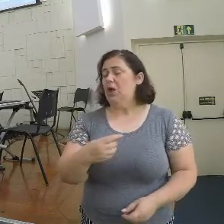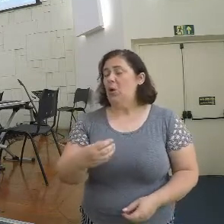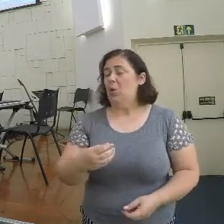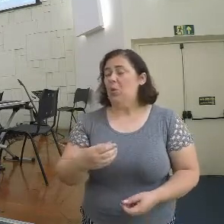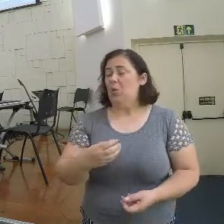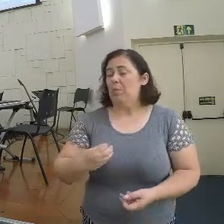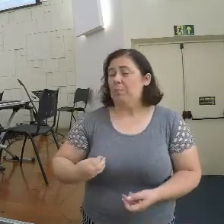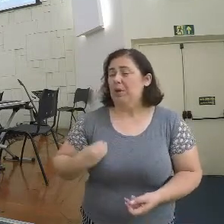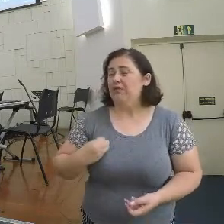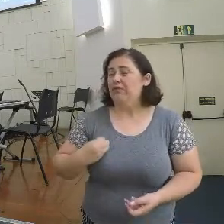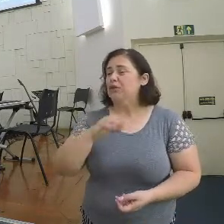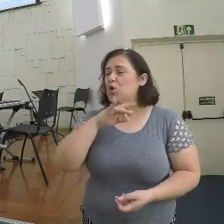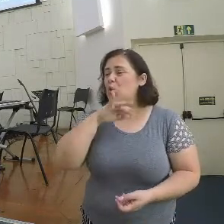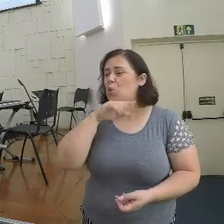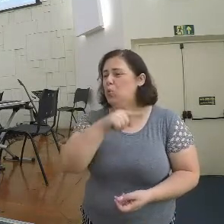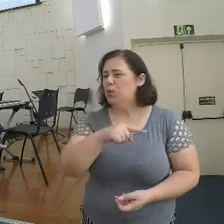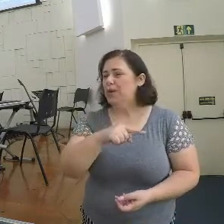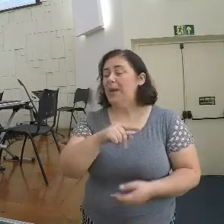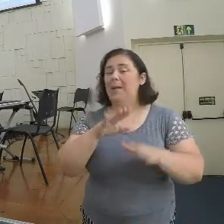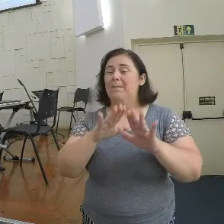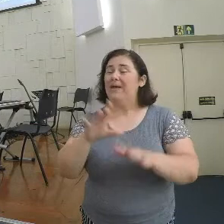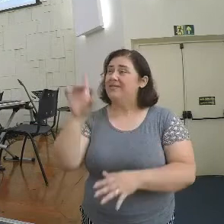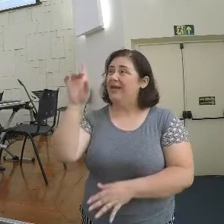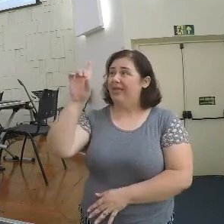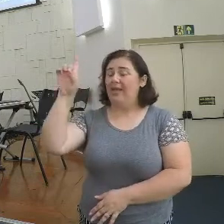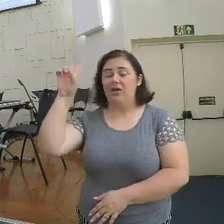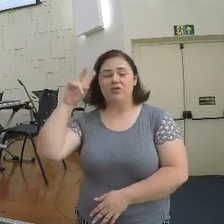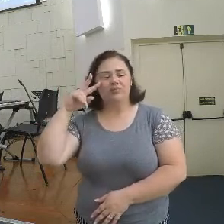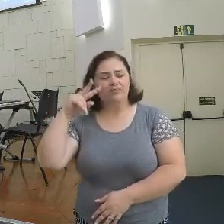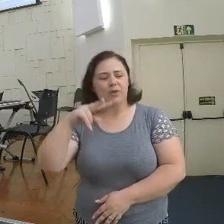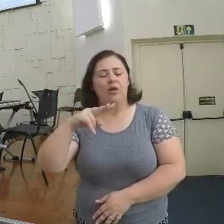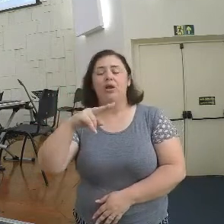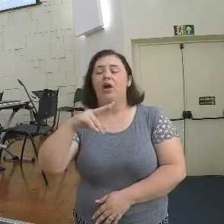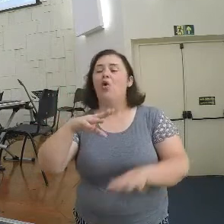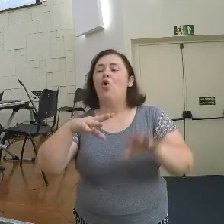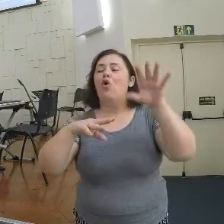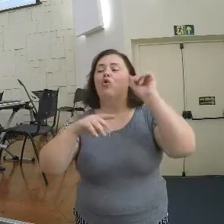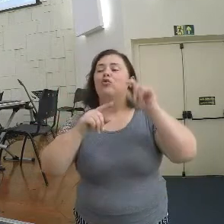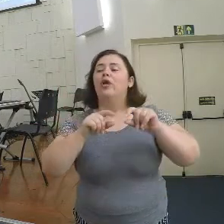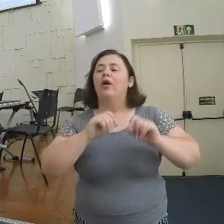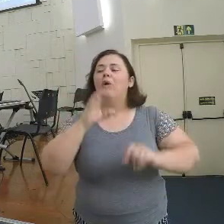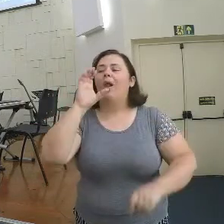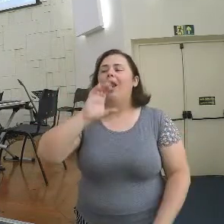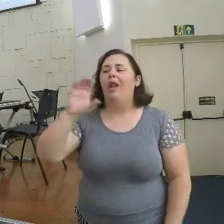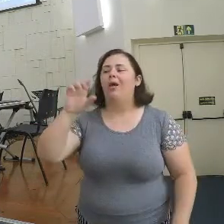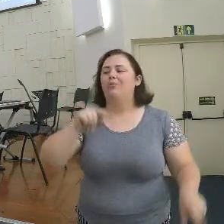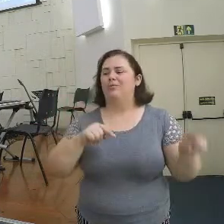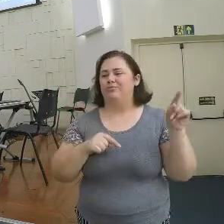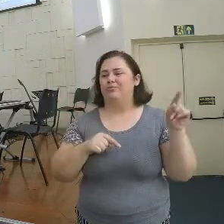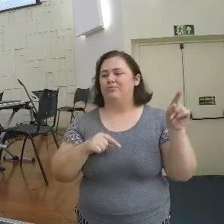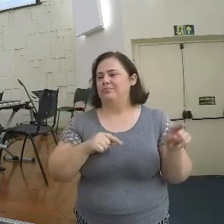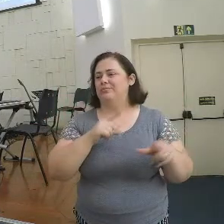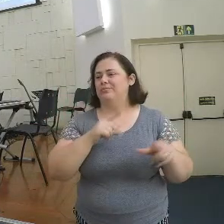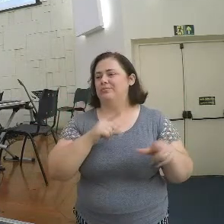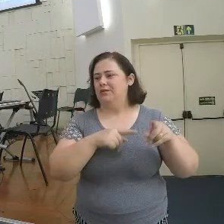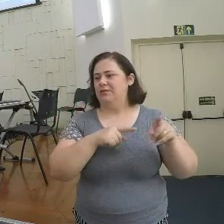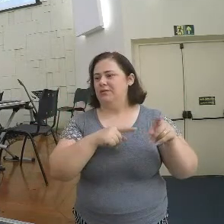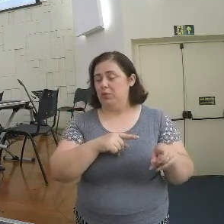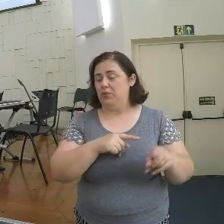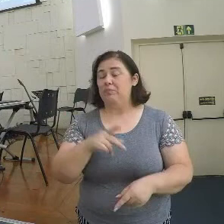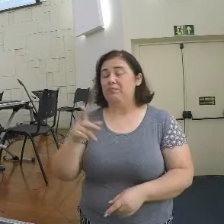seu poder, nos chamou uma vida que não conhecíamos e que nem mesmo merecíamos. Aqui no texto